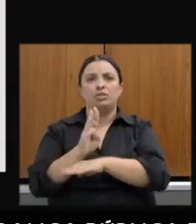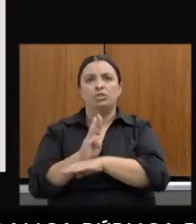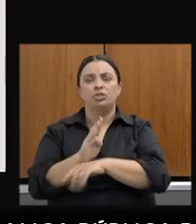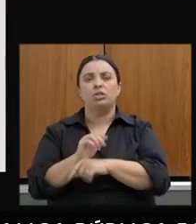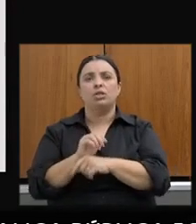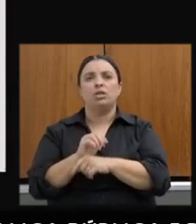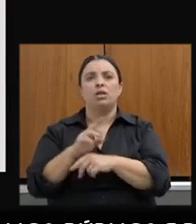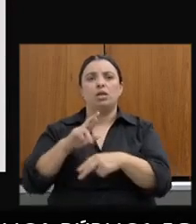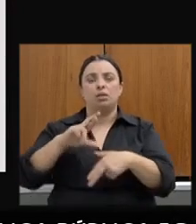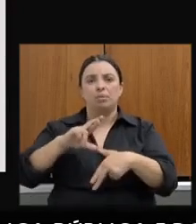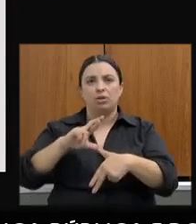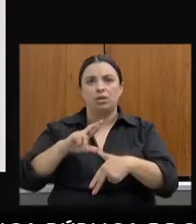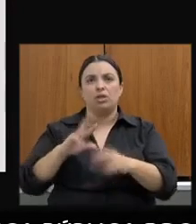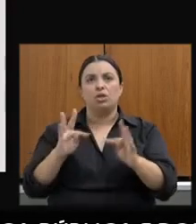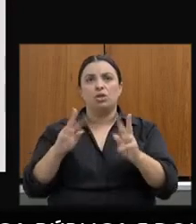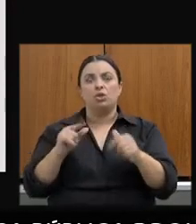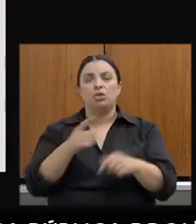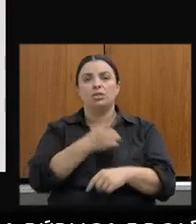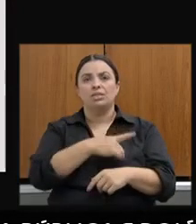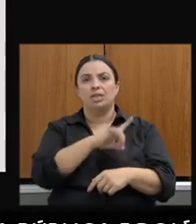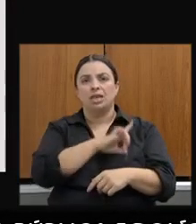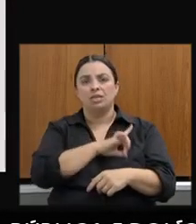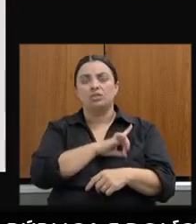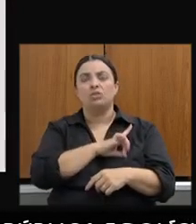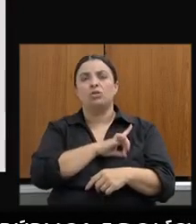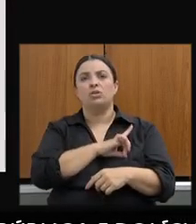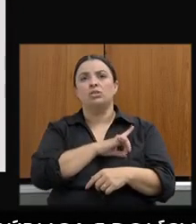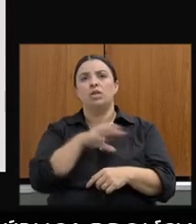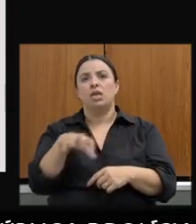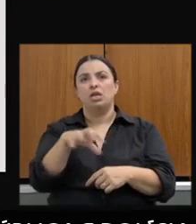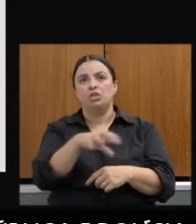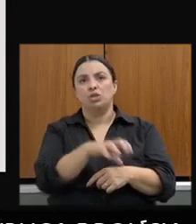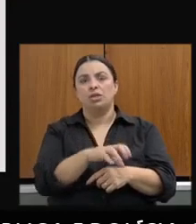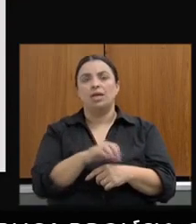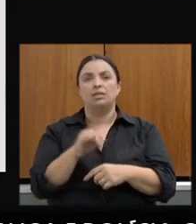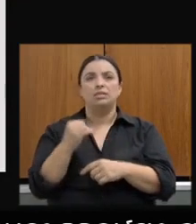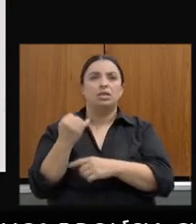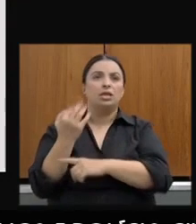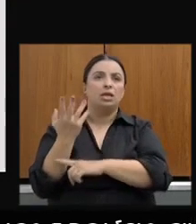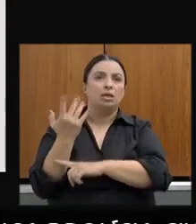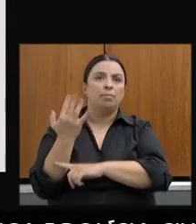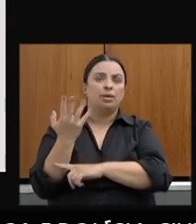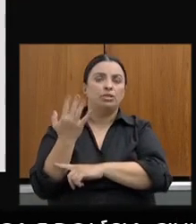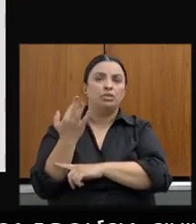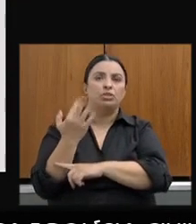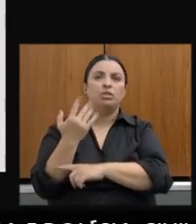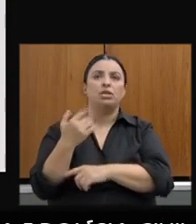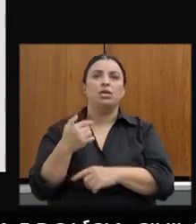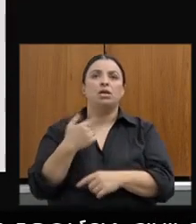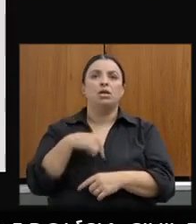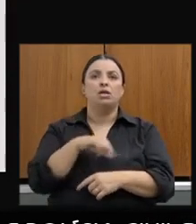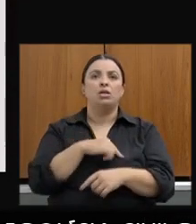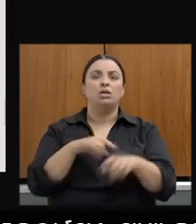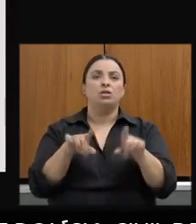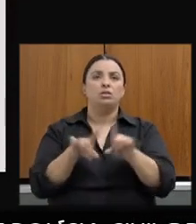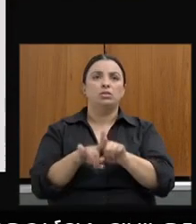delegacias regionais da área de Ipatinga nos também